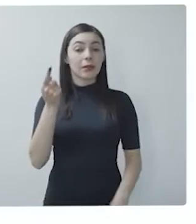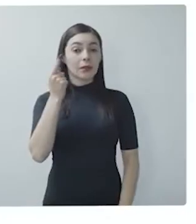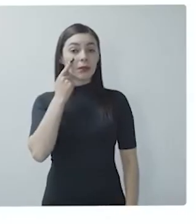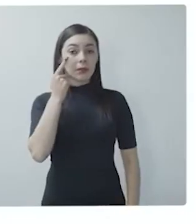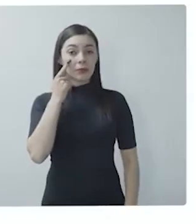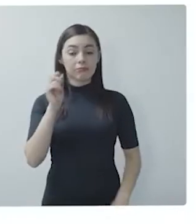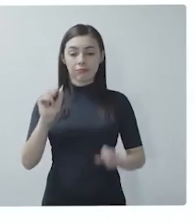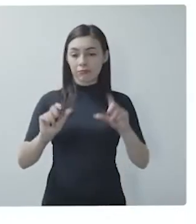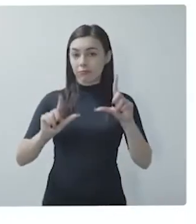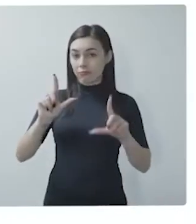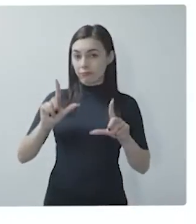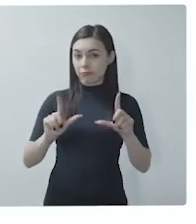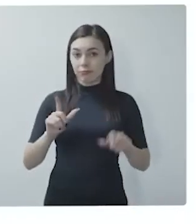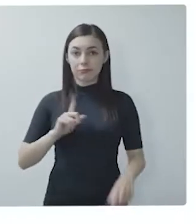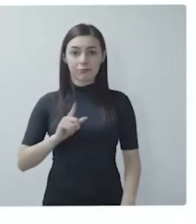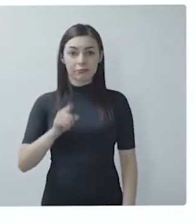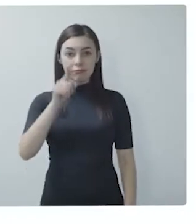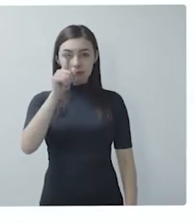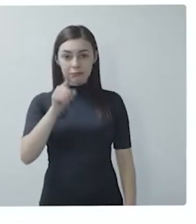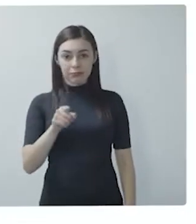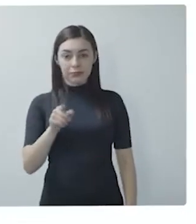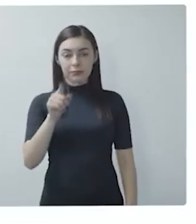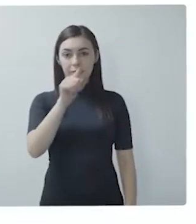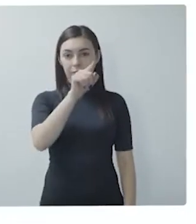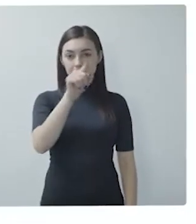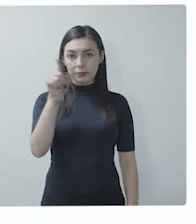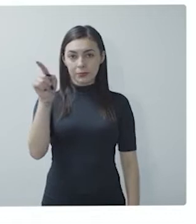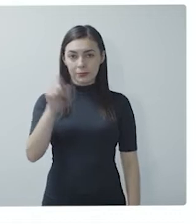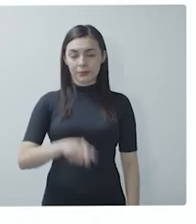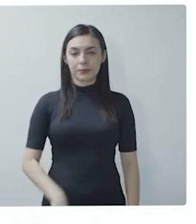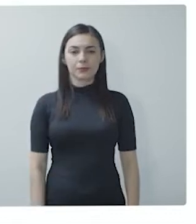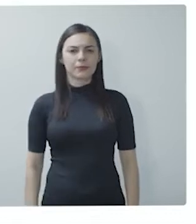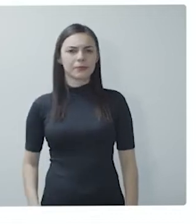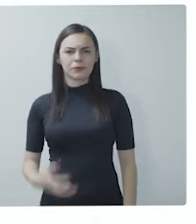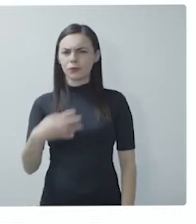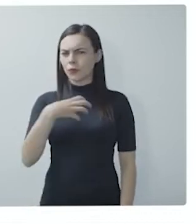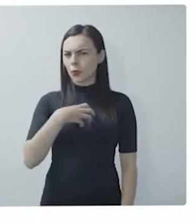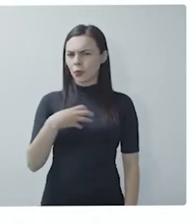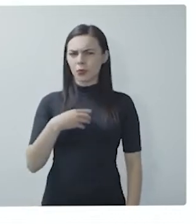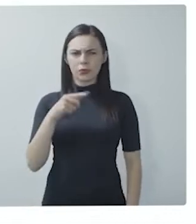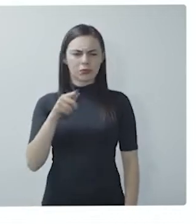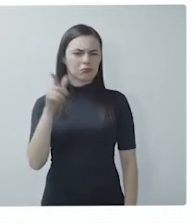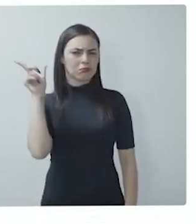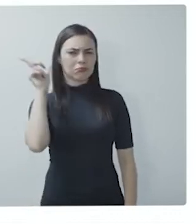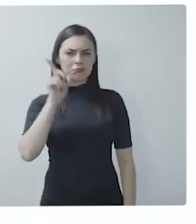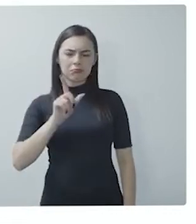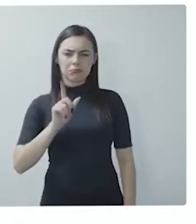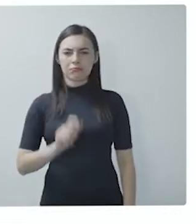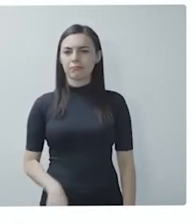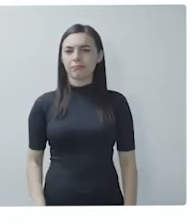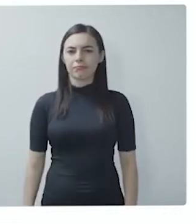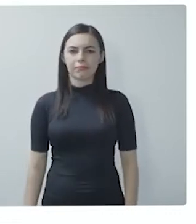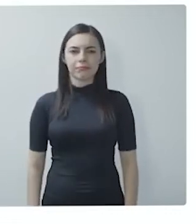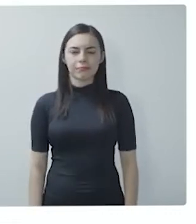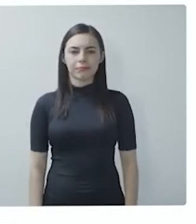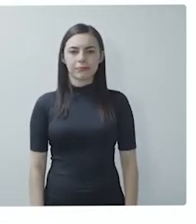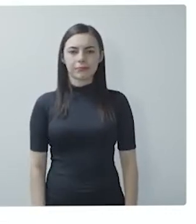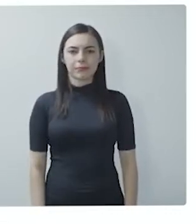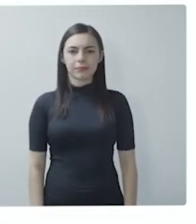tela. Um risco e o outro. Como vocês conseguirem fazer.